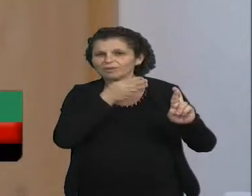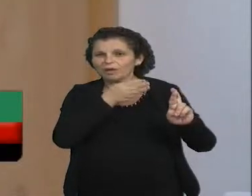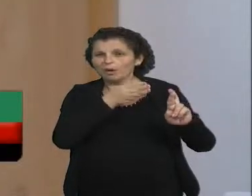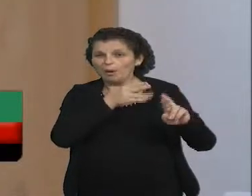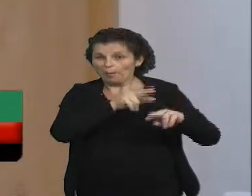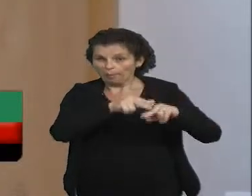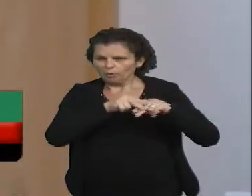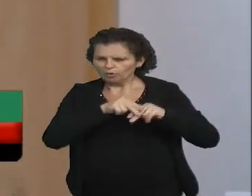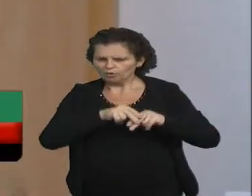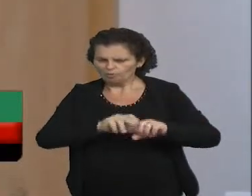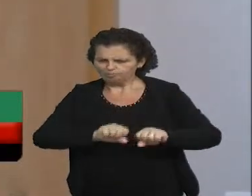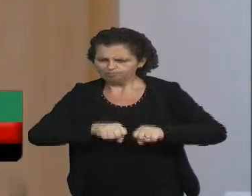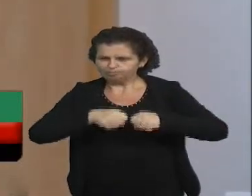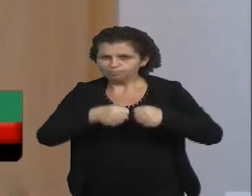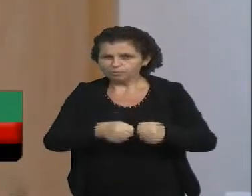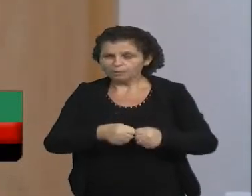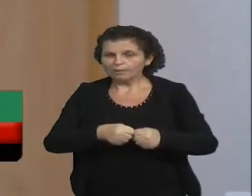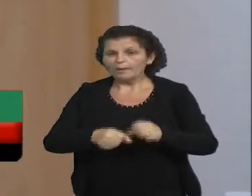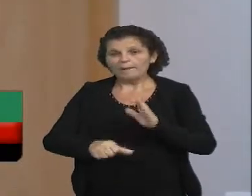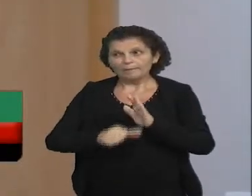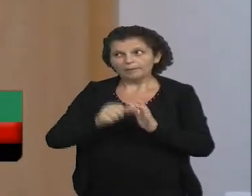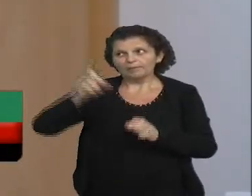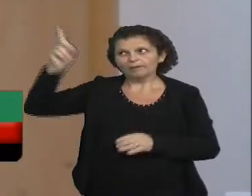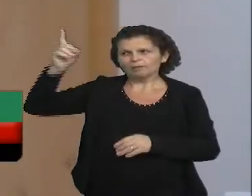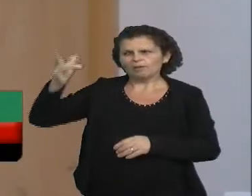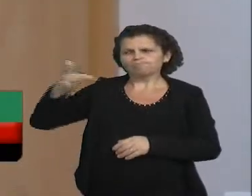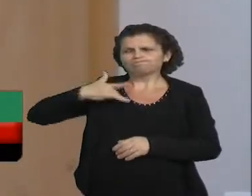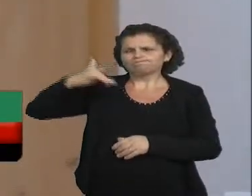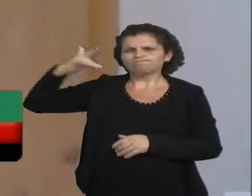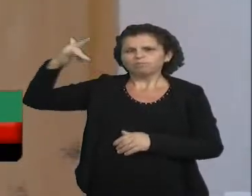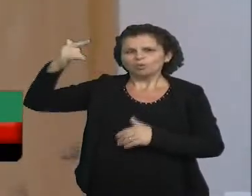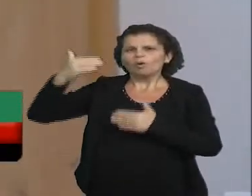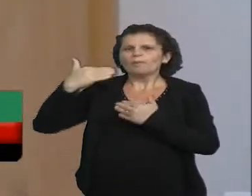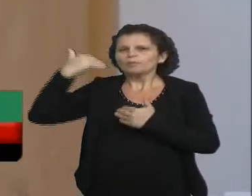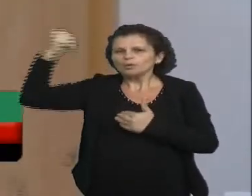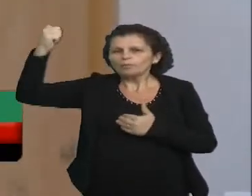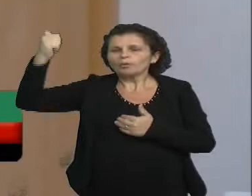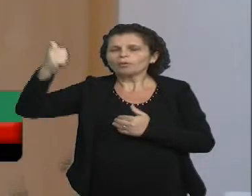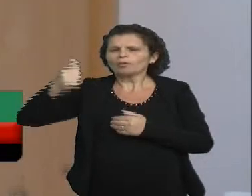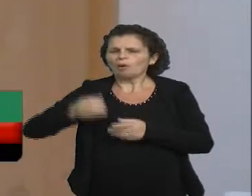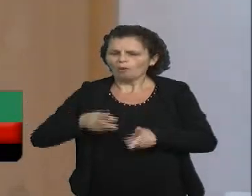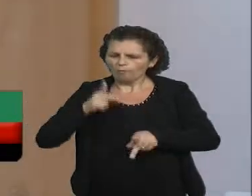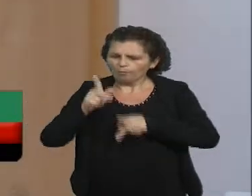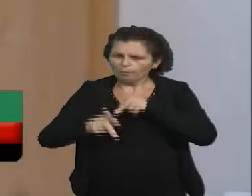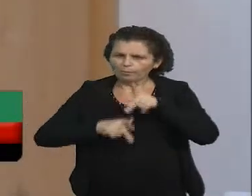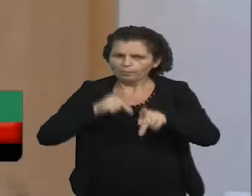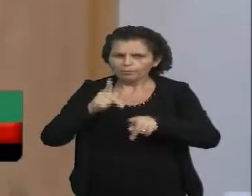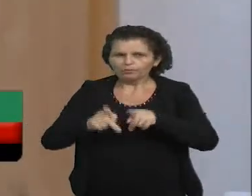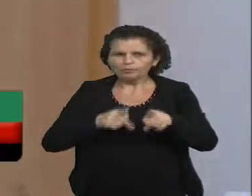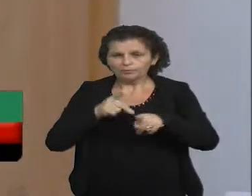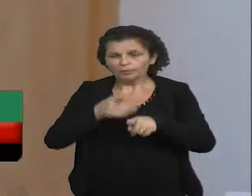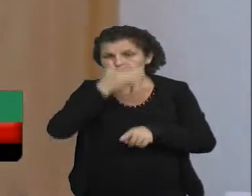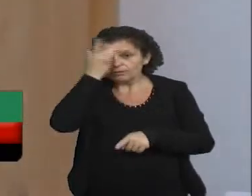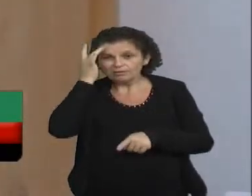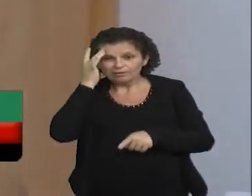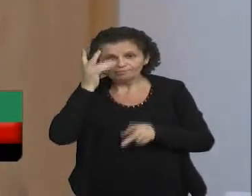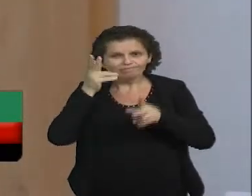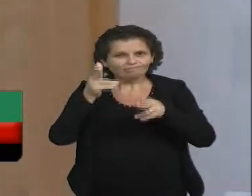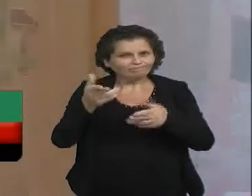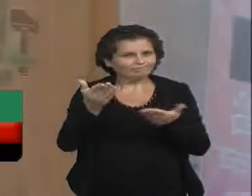saúde. Primeiro, porque Deus tocou meu coração para me continuar, pela população e por pessoas como